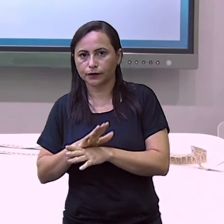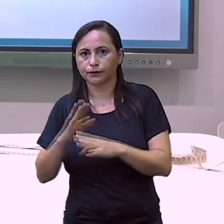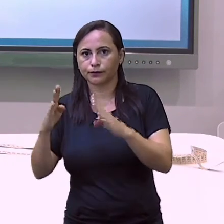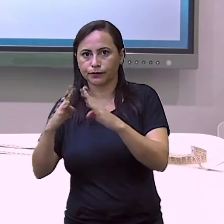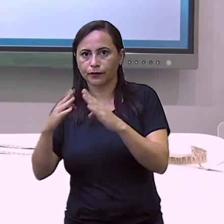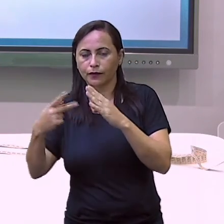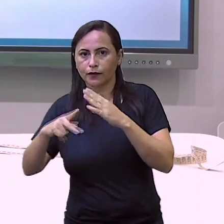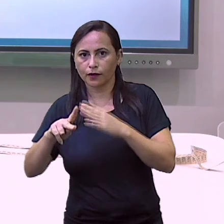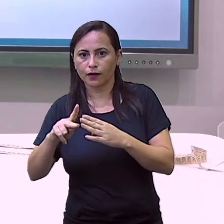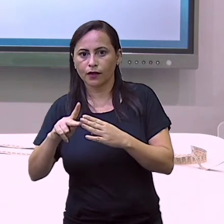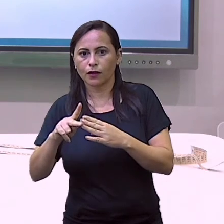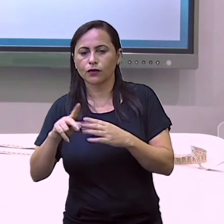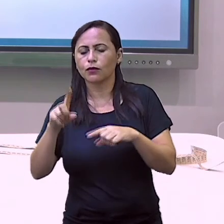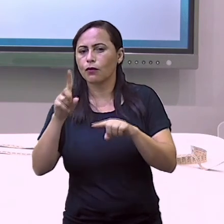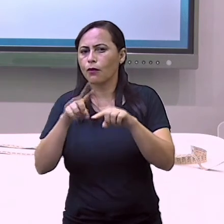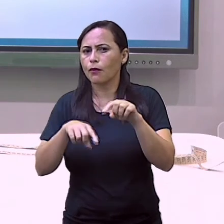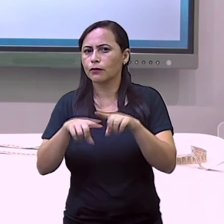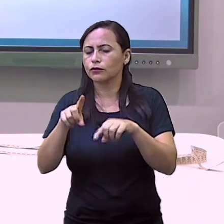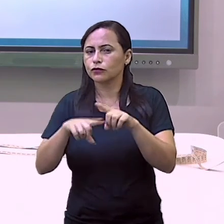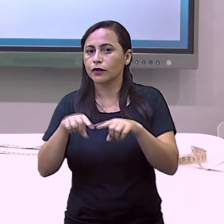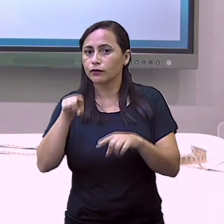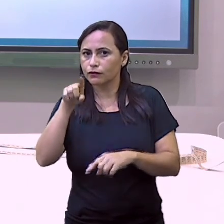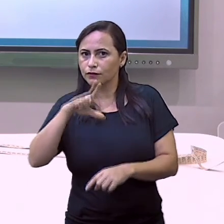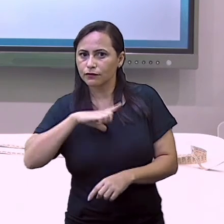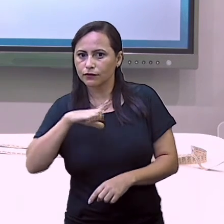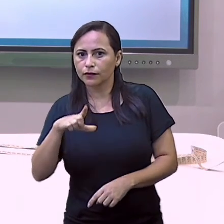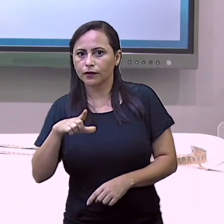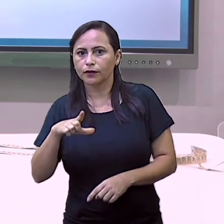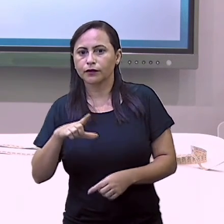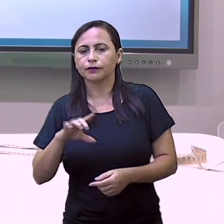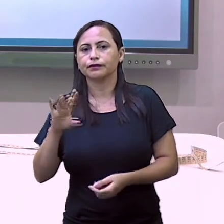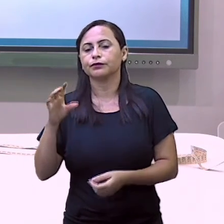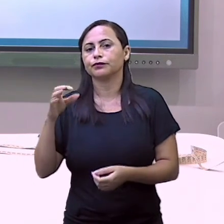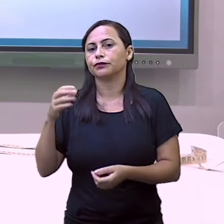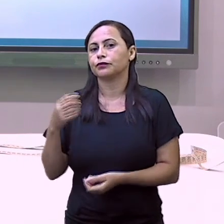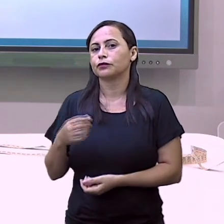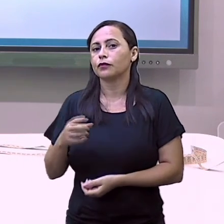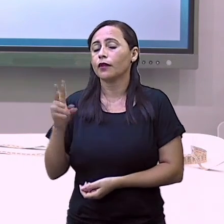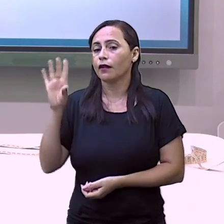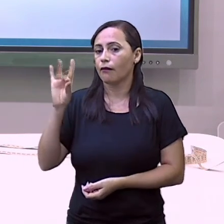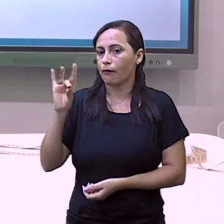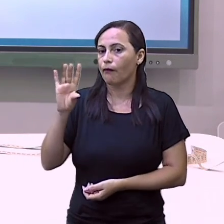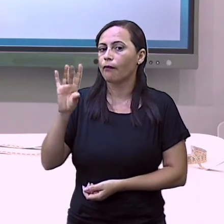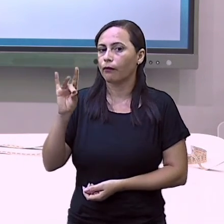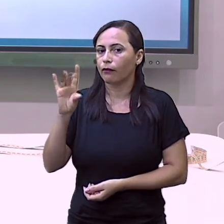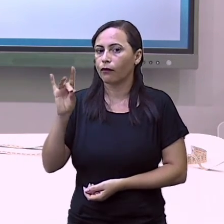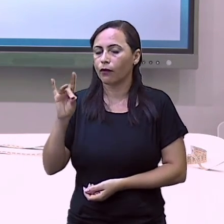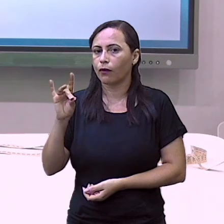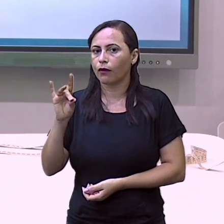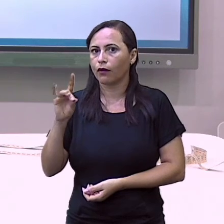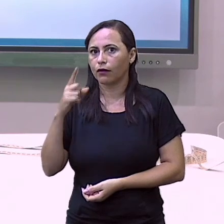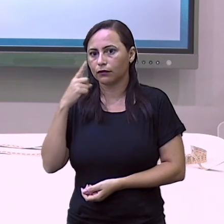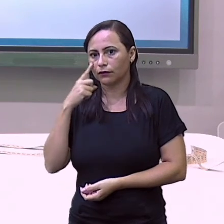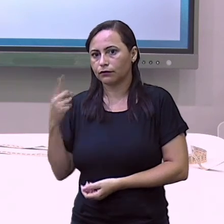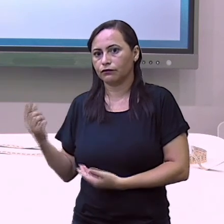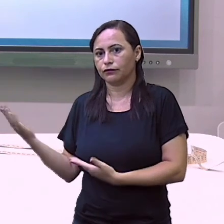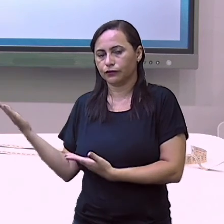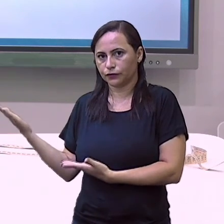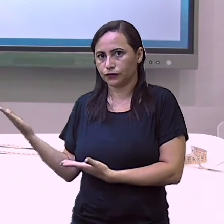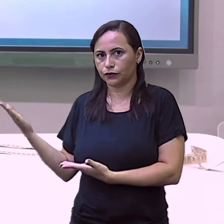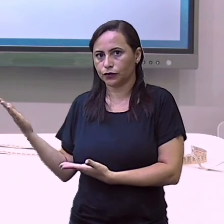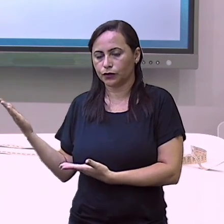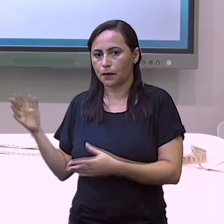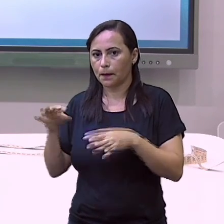casa, olhar a medida daquele material que você tem. Aqui, a cola, certo? Então, você vai olhar aqui de um ponto a